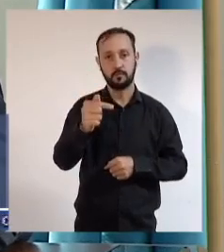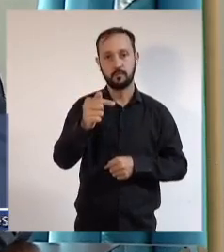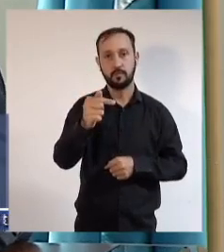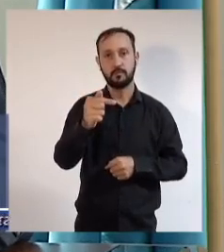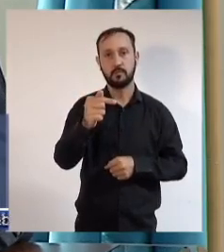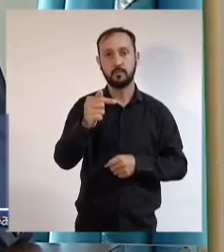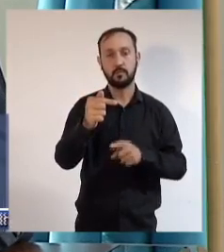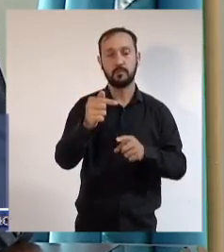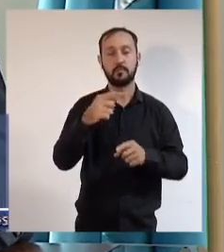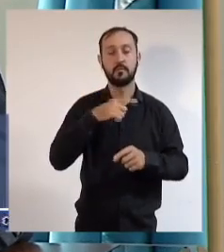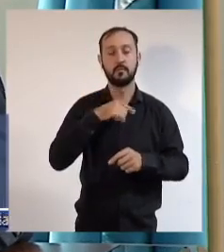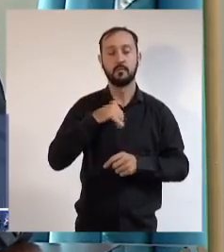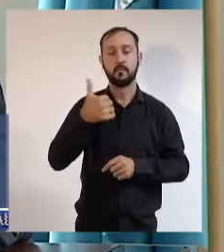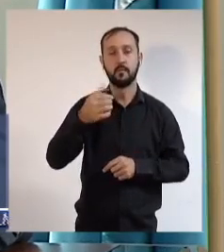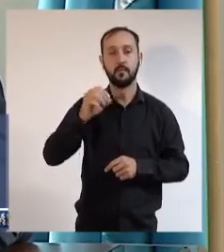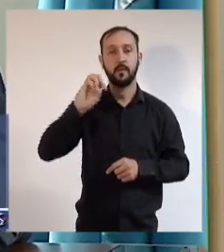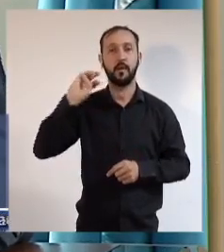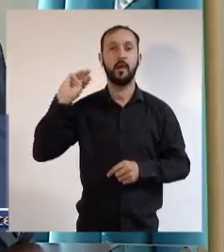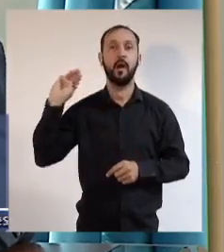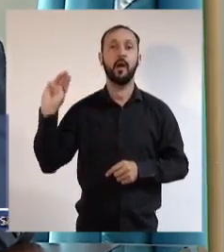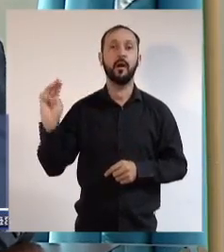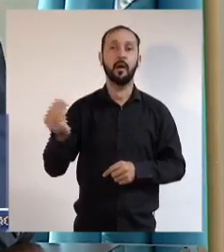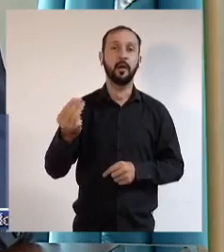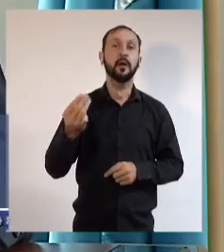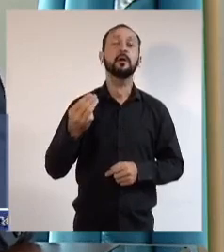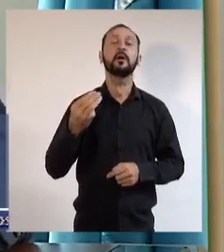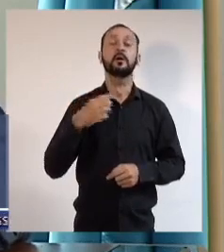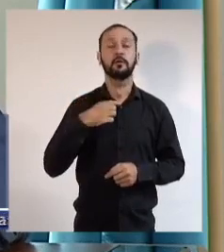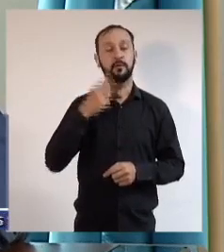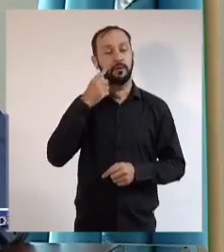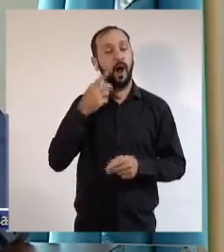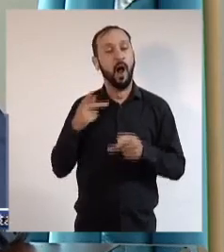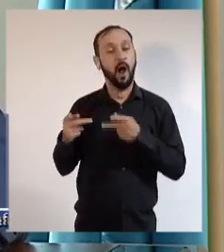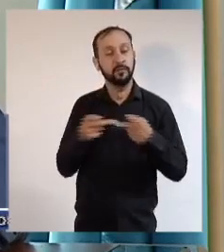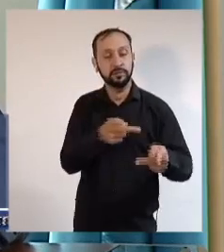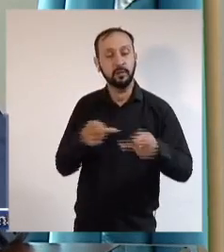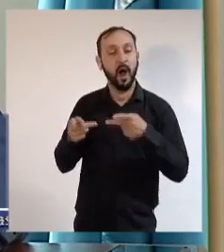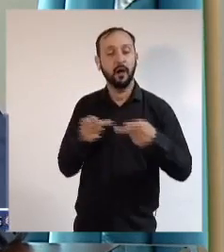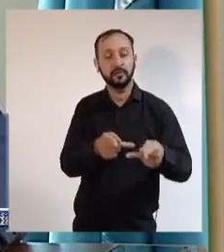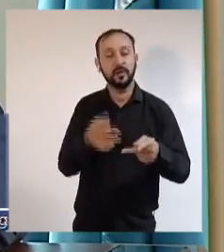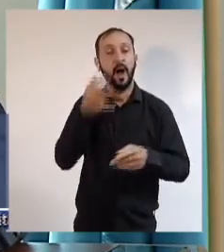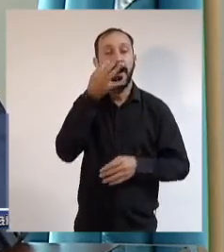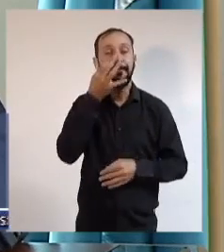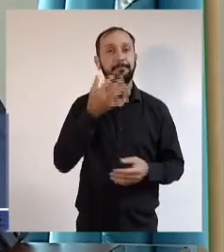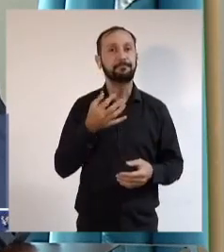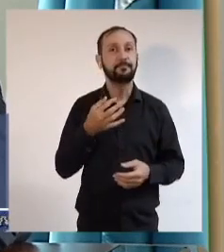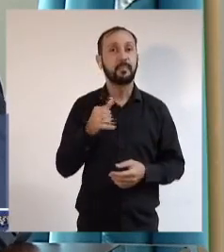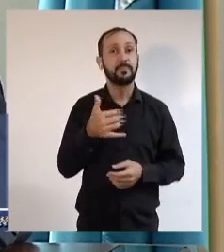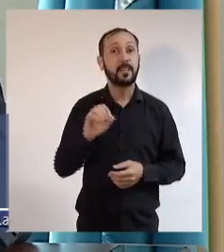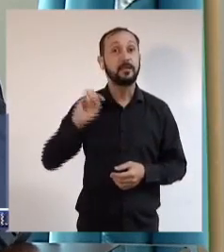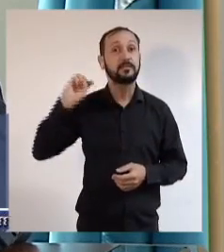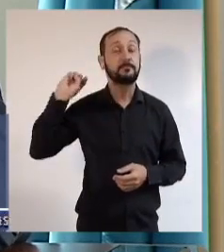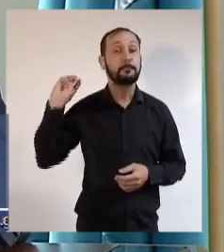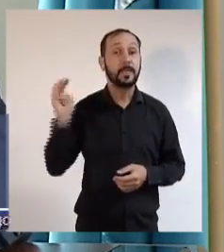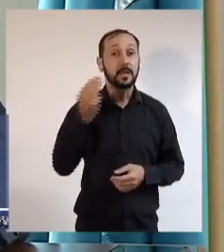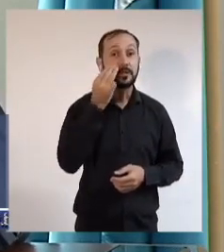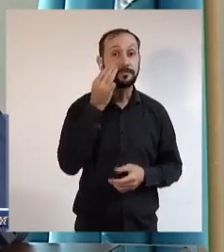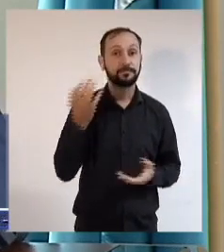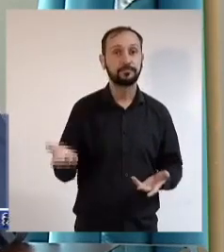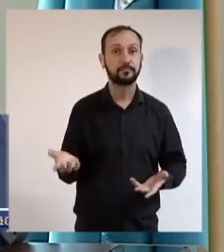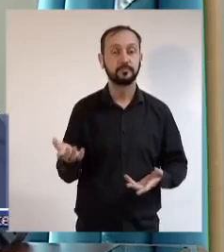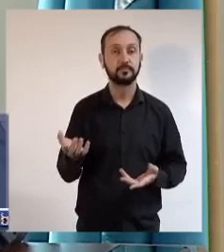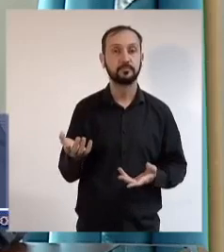10 milhões de visitações 10 milhões o